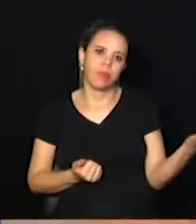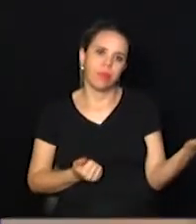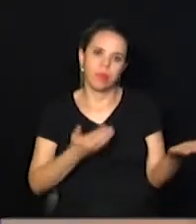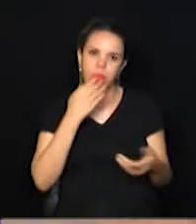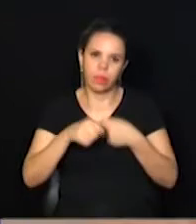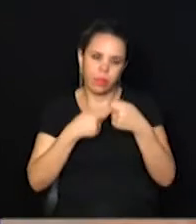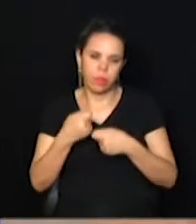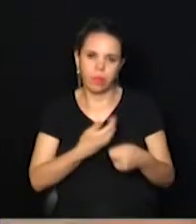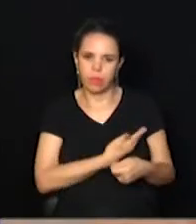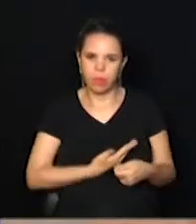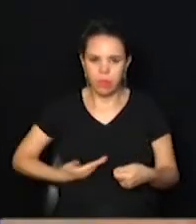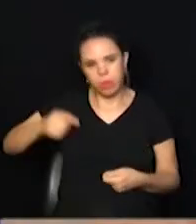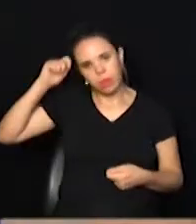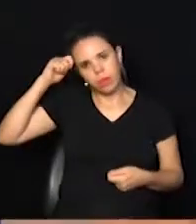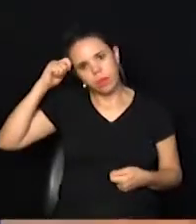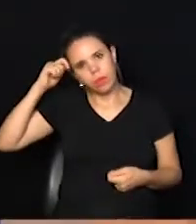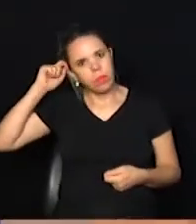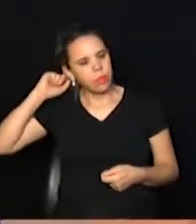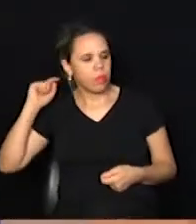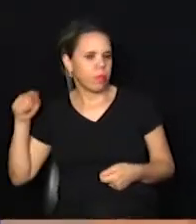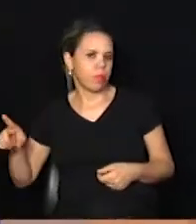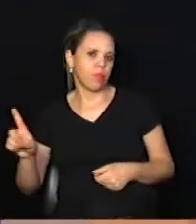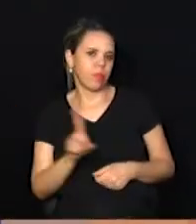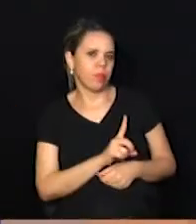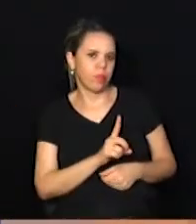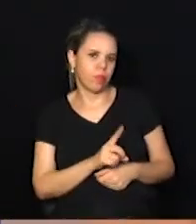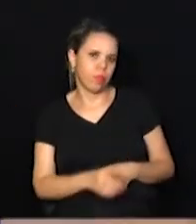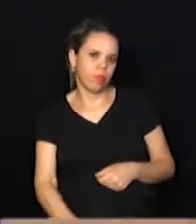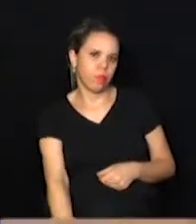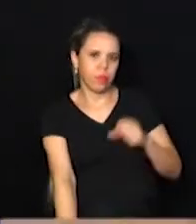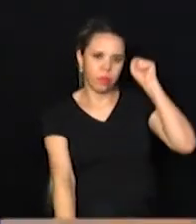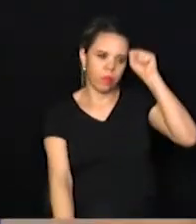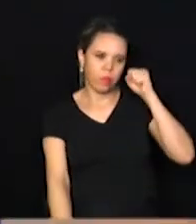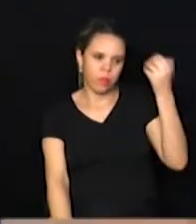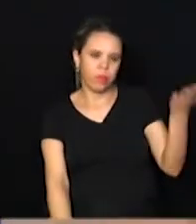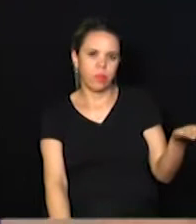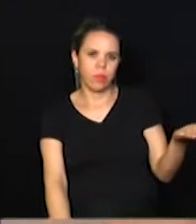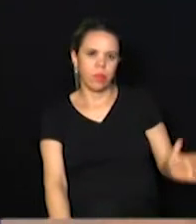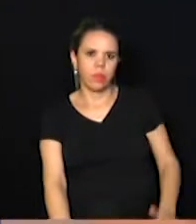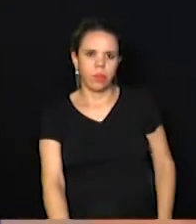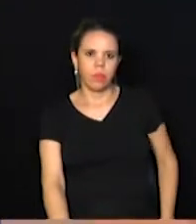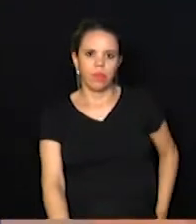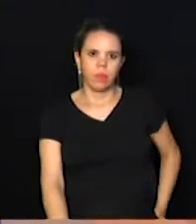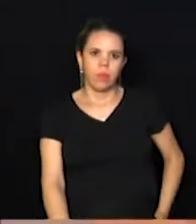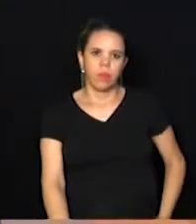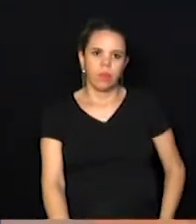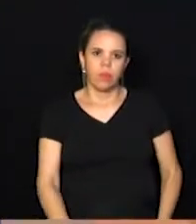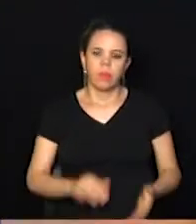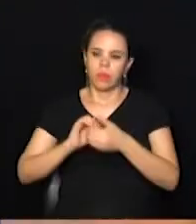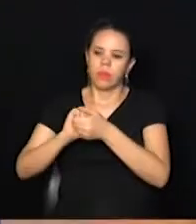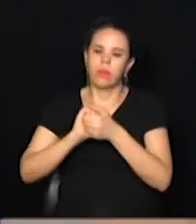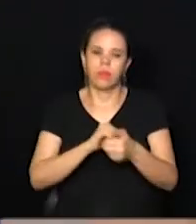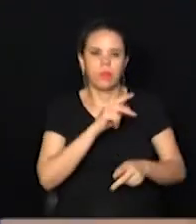na Ponte Preta, e quando eu chego no jantar com o senador Suplicy, cumprimentando as